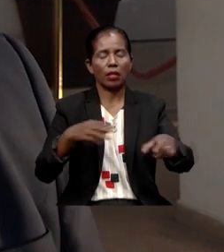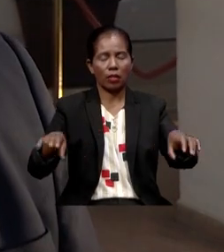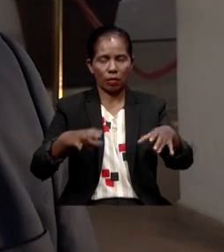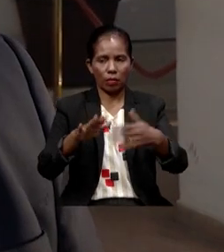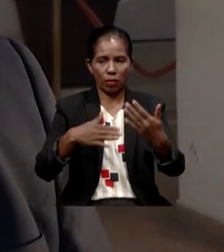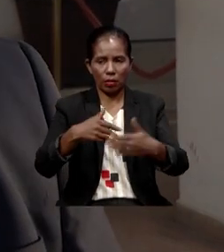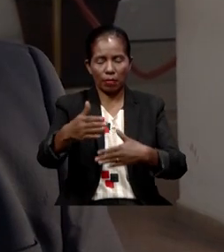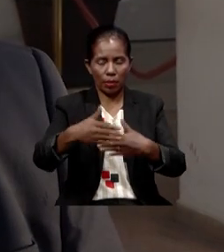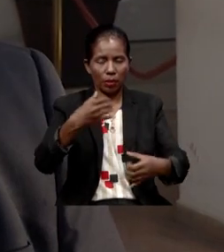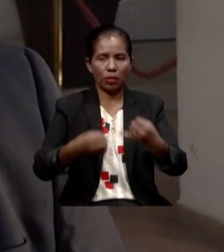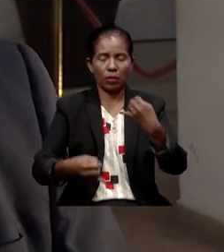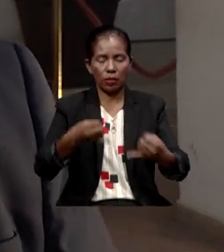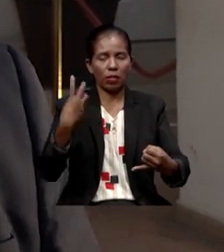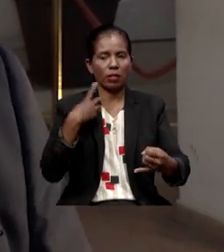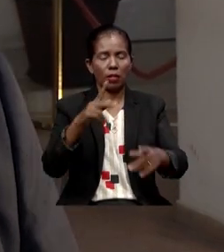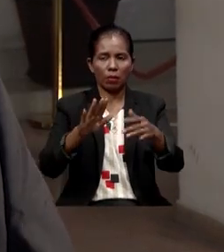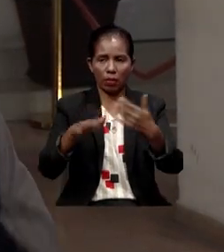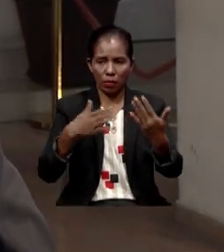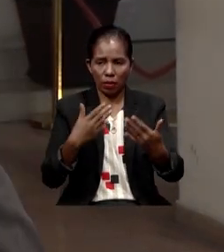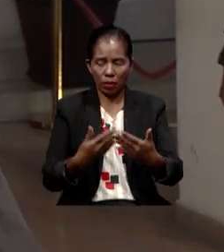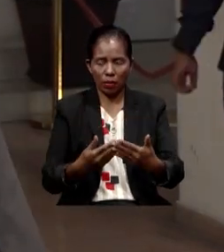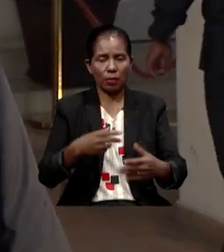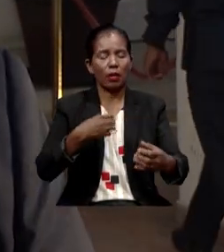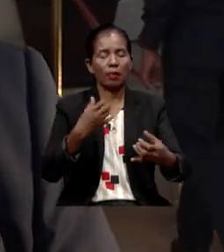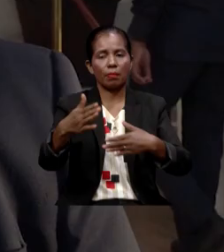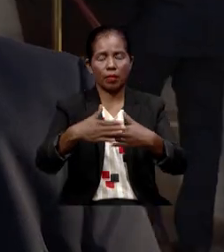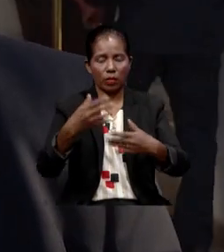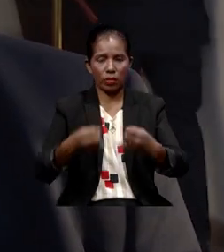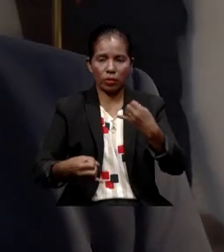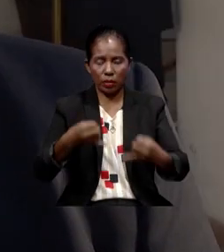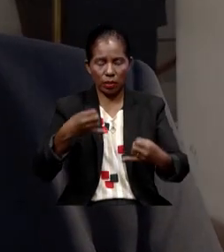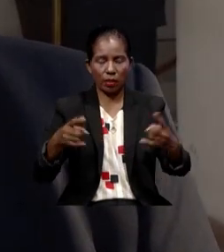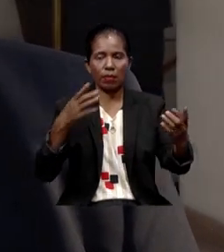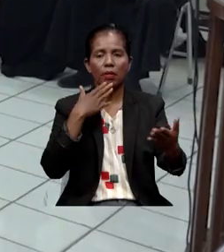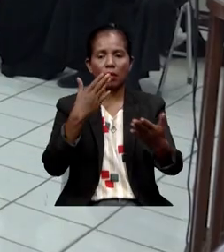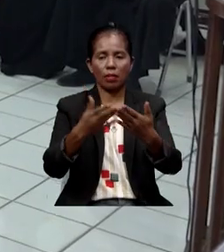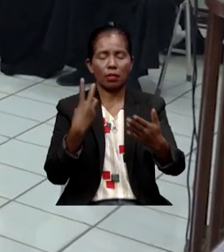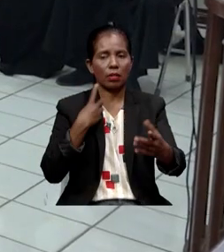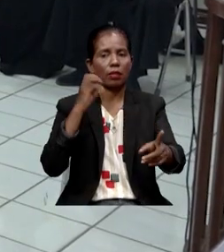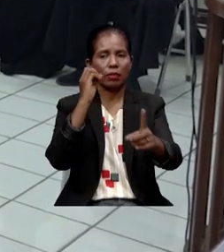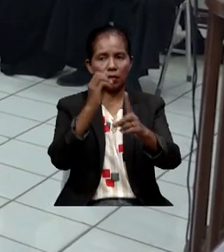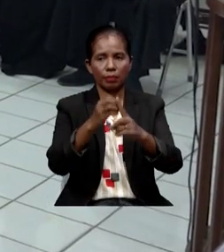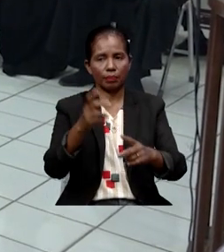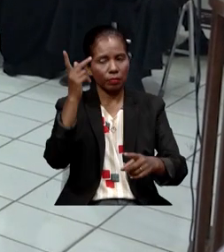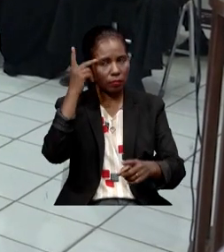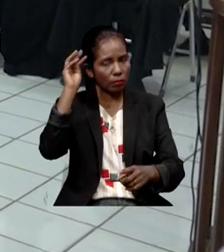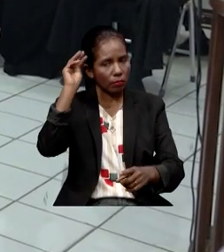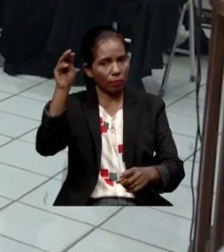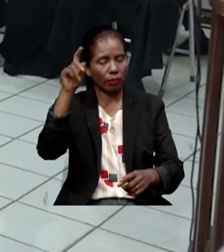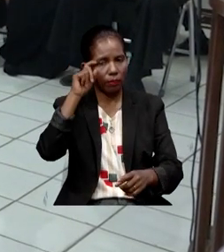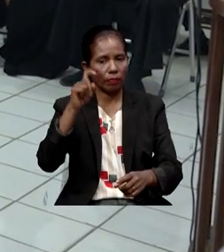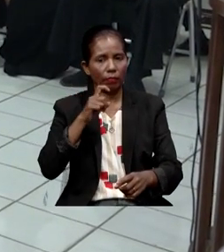a vez que justiça ainda vai e tane comunidade, para tu justiça ainda eficiente, eficaz, ainda nem que tem o objetivo. Antes, né, primeiro-ministro, que era a